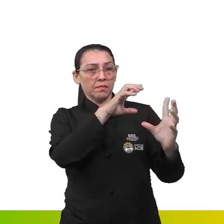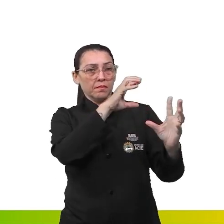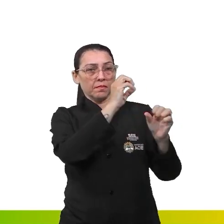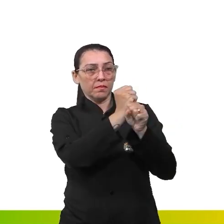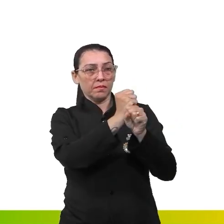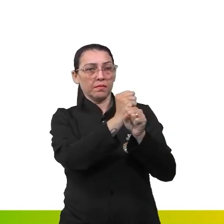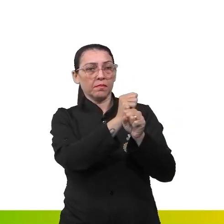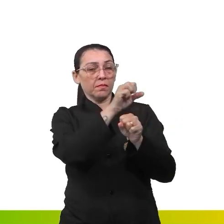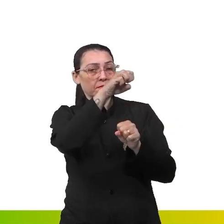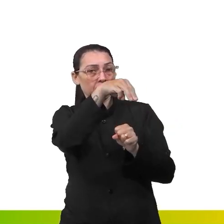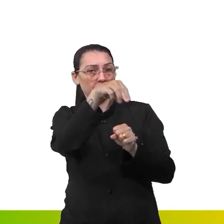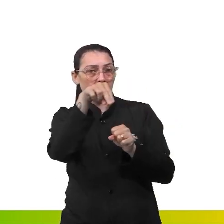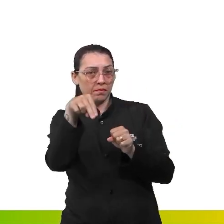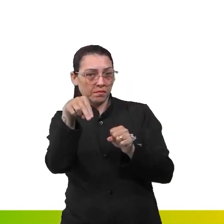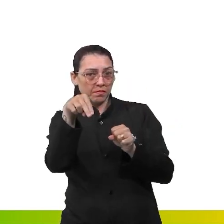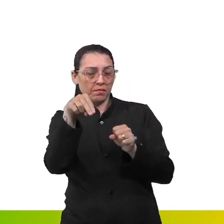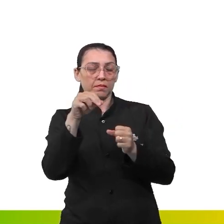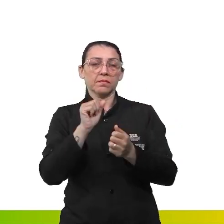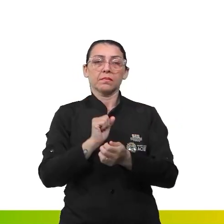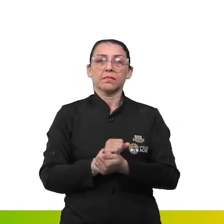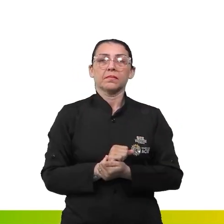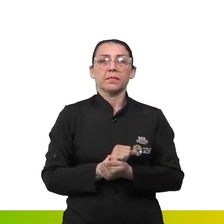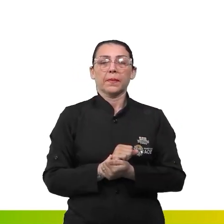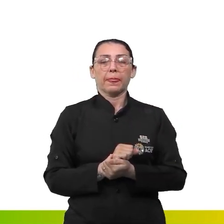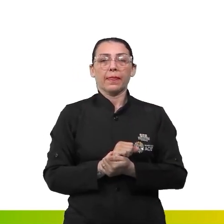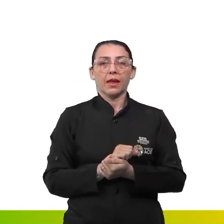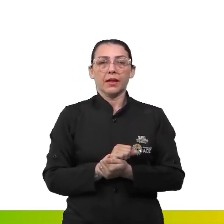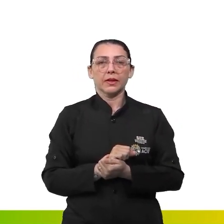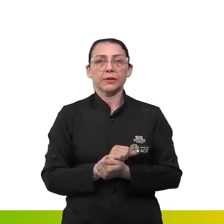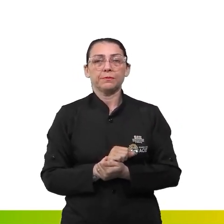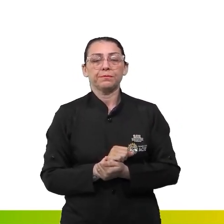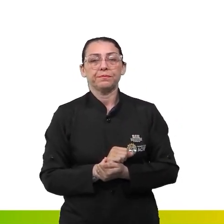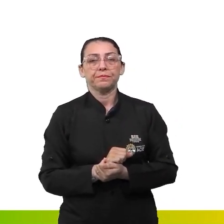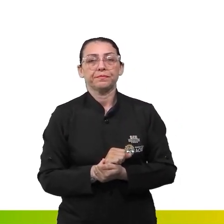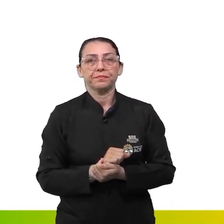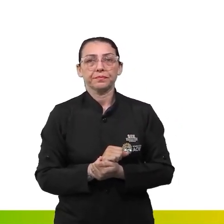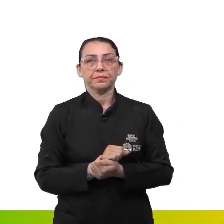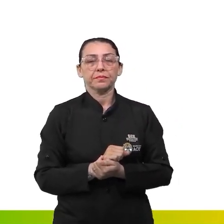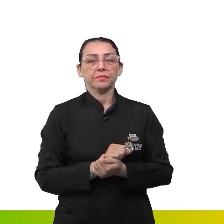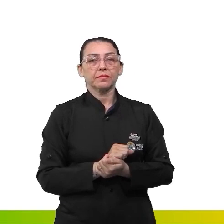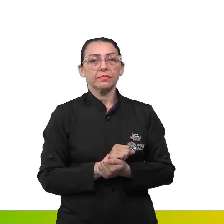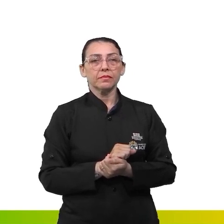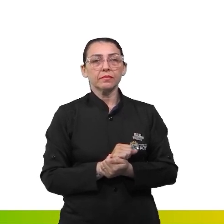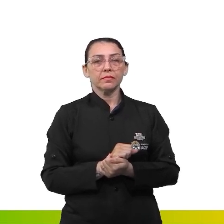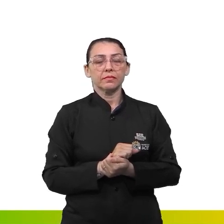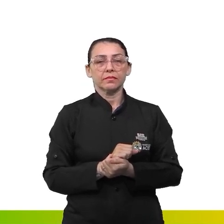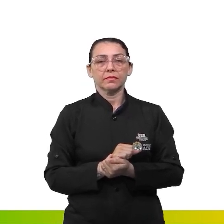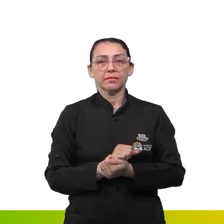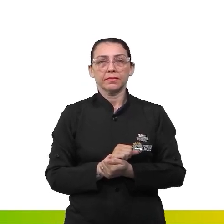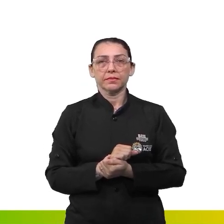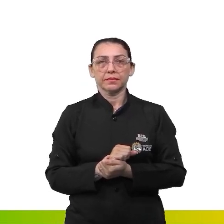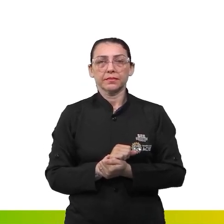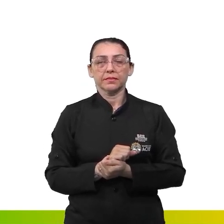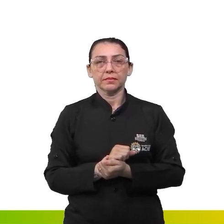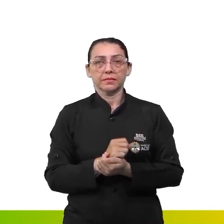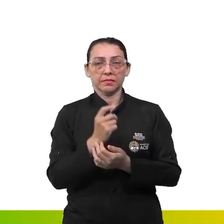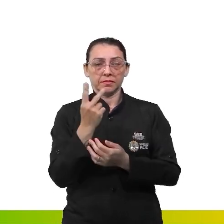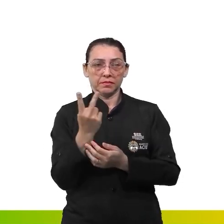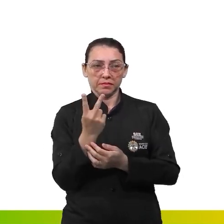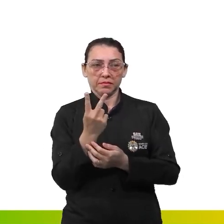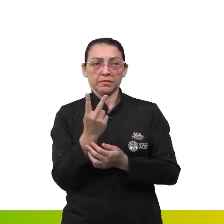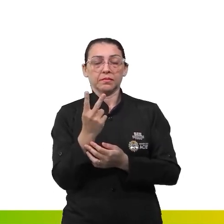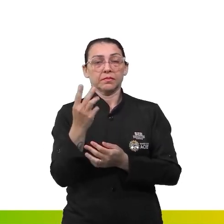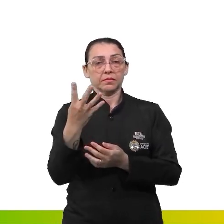mesma base, desculpa. Quando você tem produto de mesma base, você repete a base e soma os expoentes. Isso que eu vou fazer aqui. 2 elevado